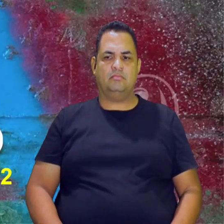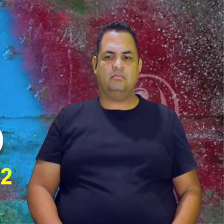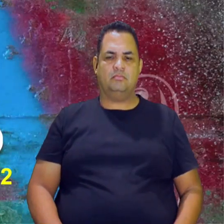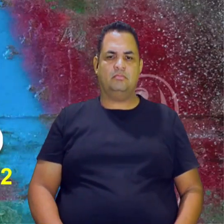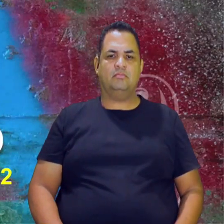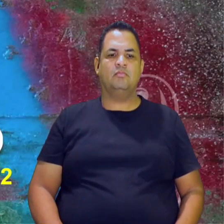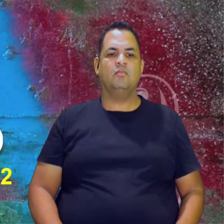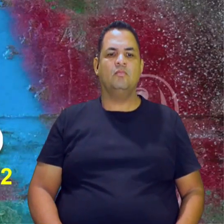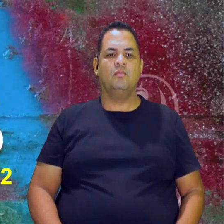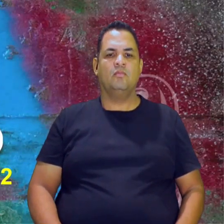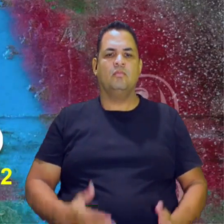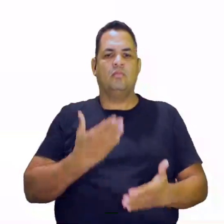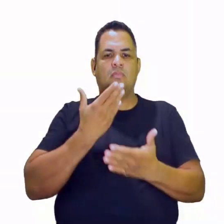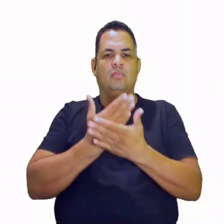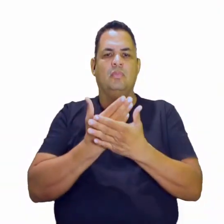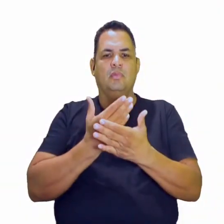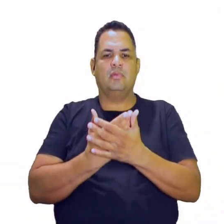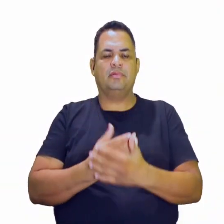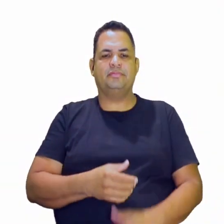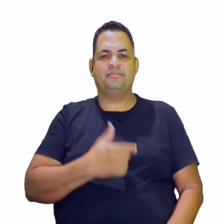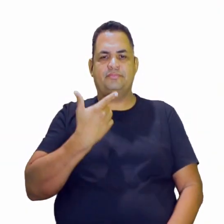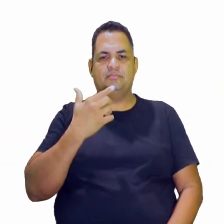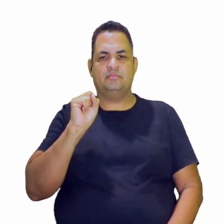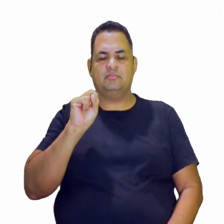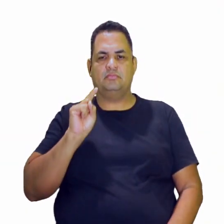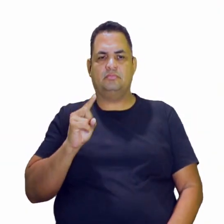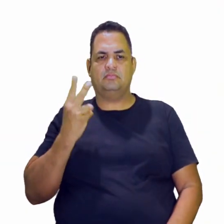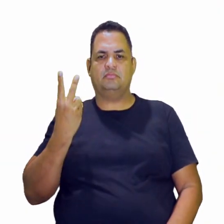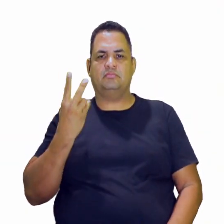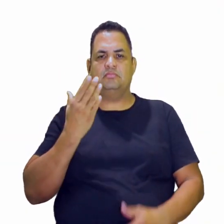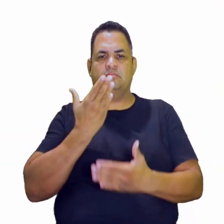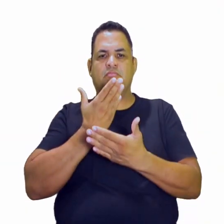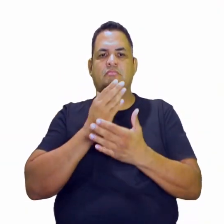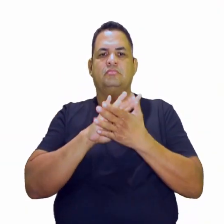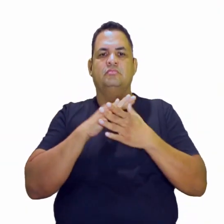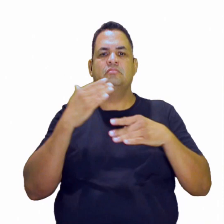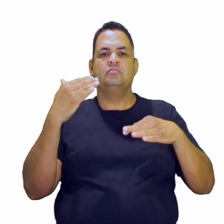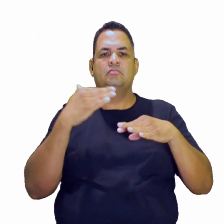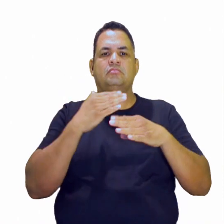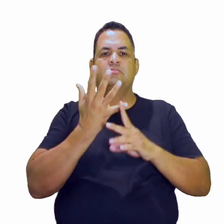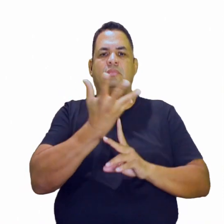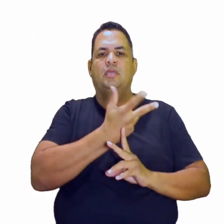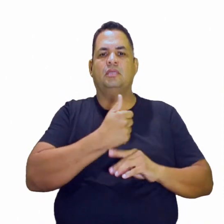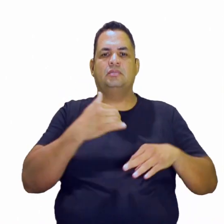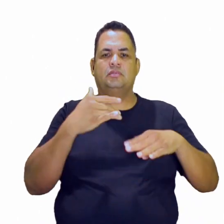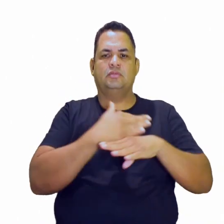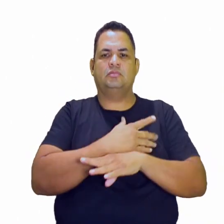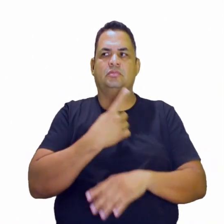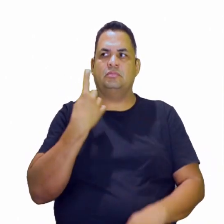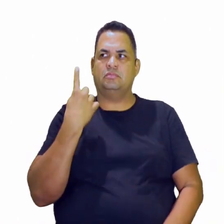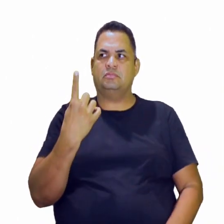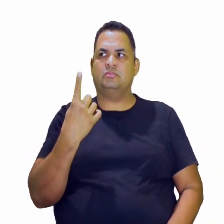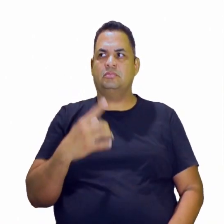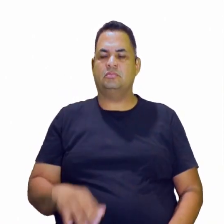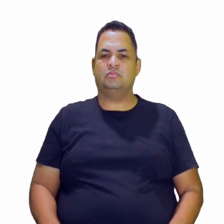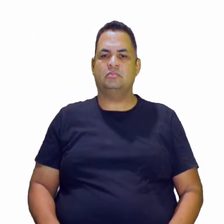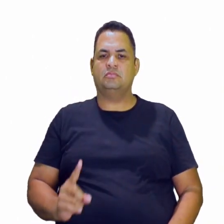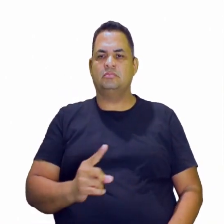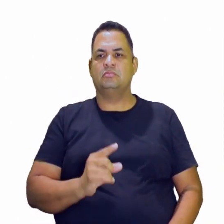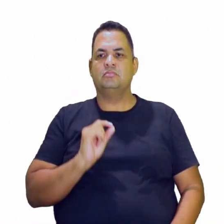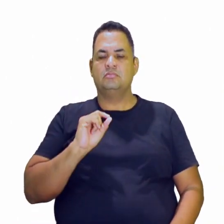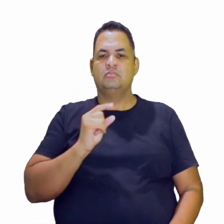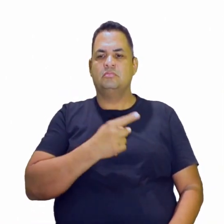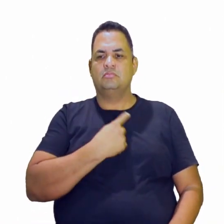Aula 28.2, Artes Urbanas, parte 1. Então, queridos, o que nós